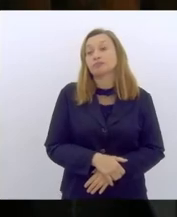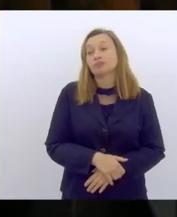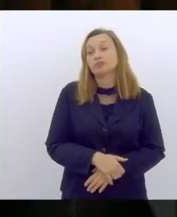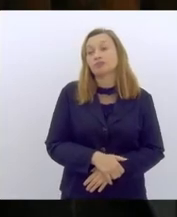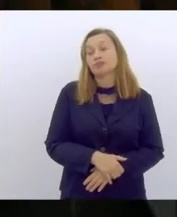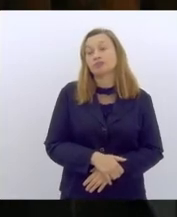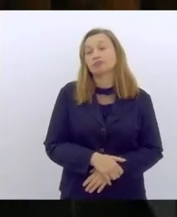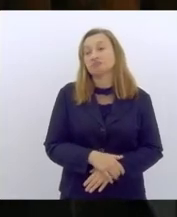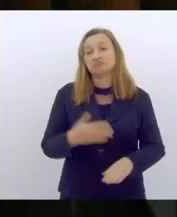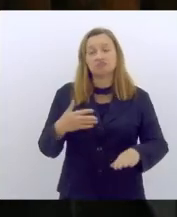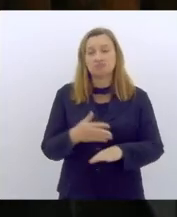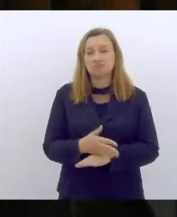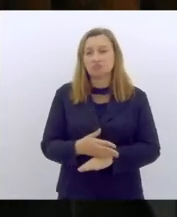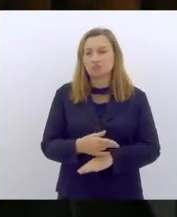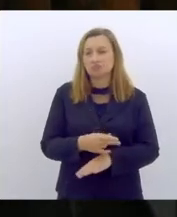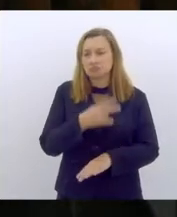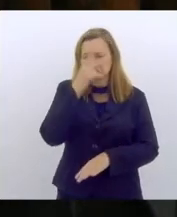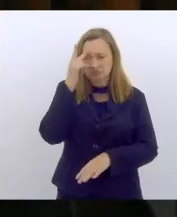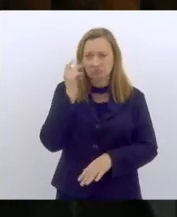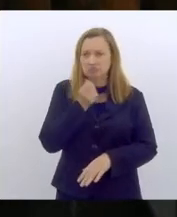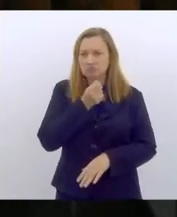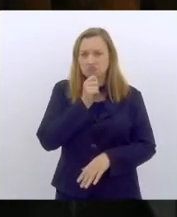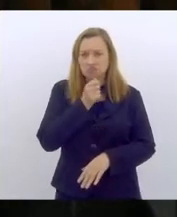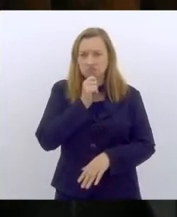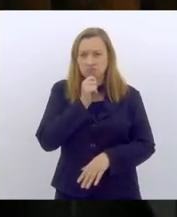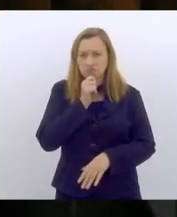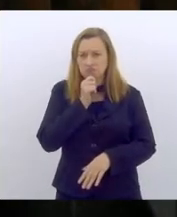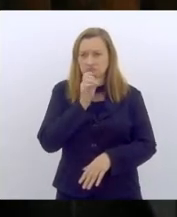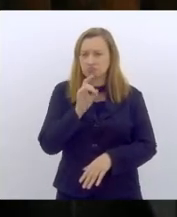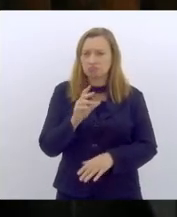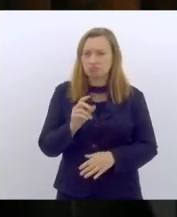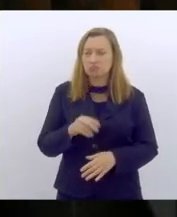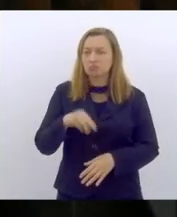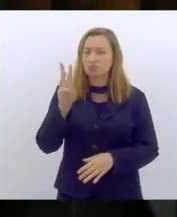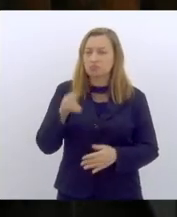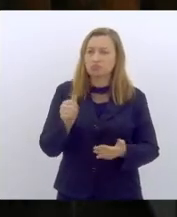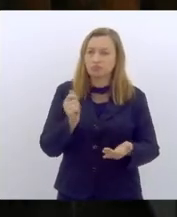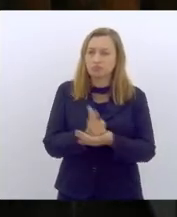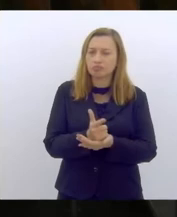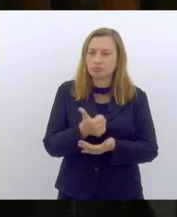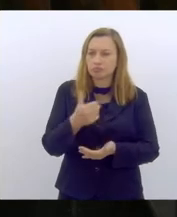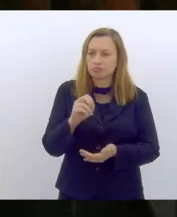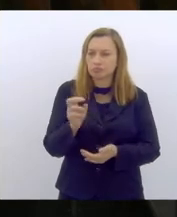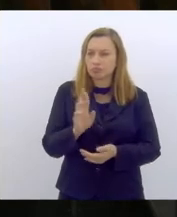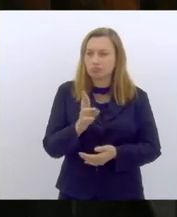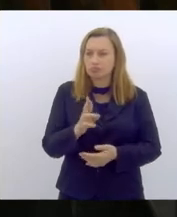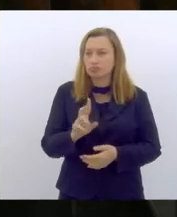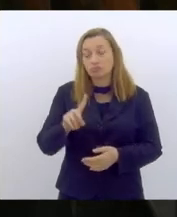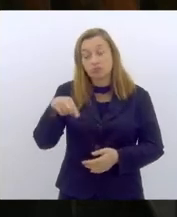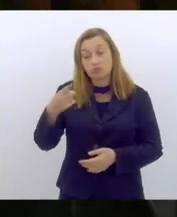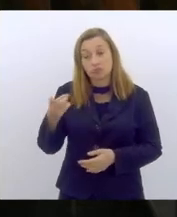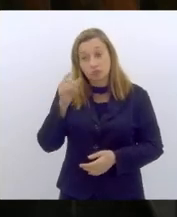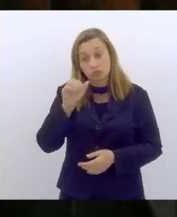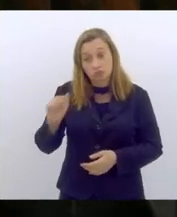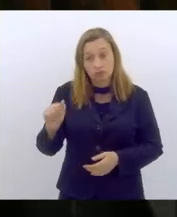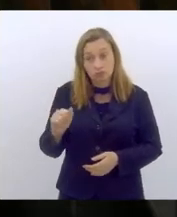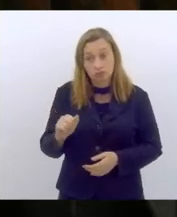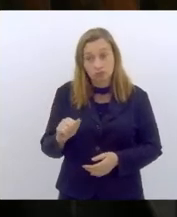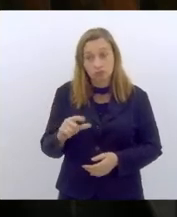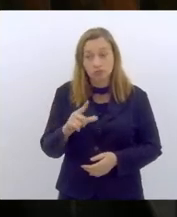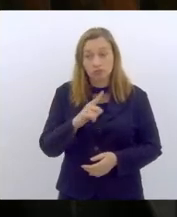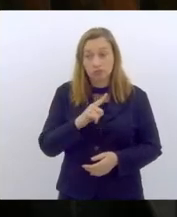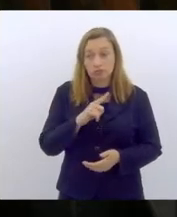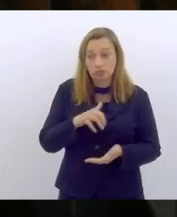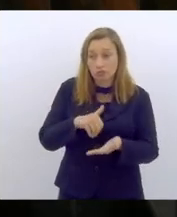E aí não entrou mais ninguém só entrou aqui pagou r$ 10 eu no dia seguinte eu teria